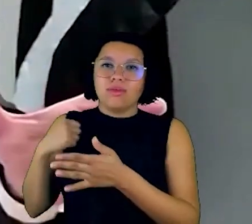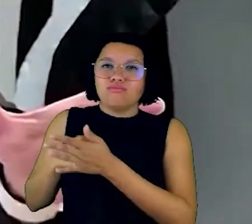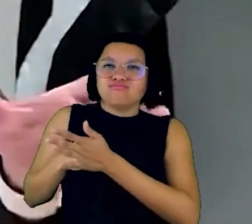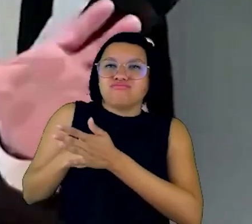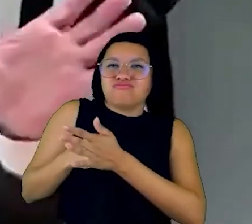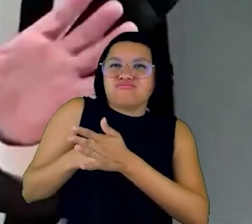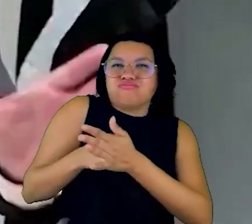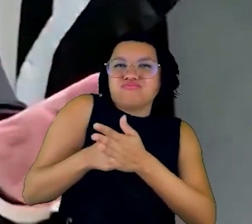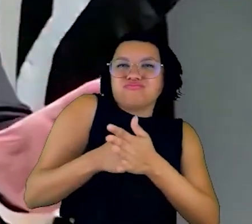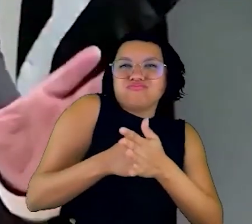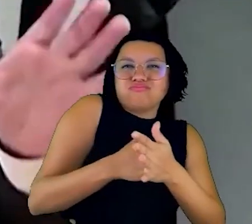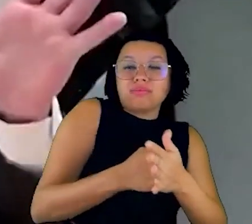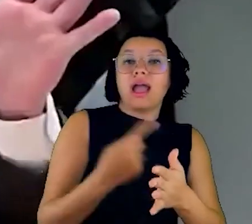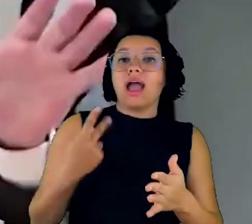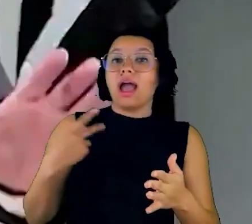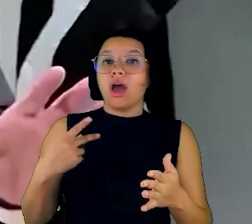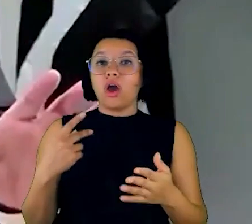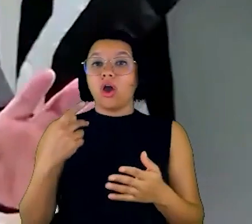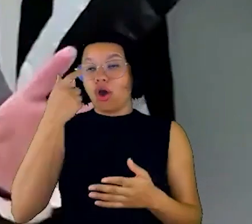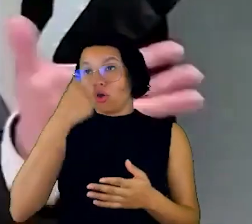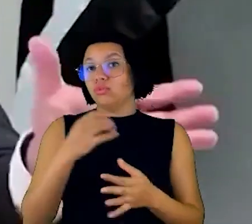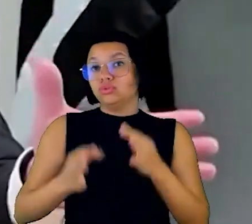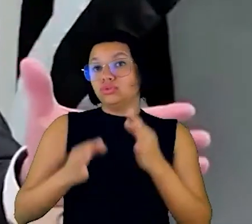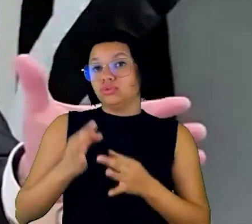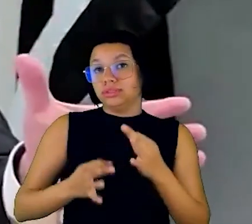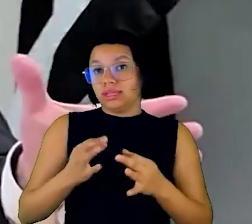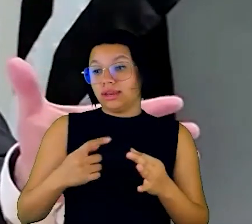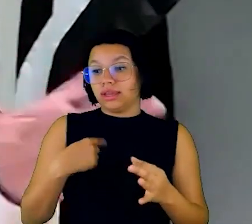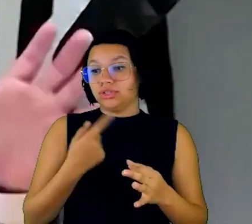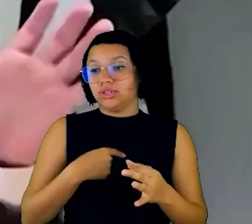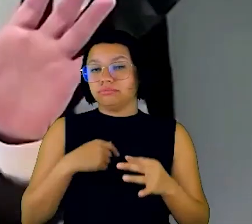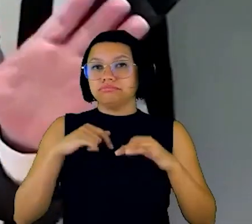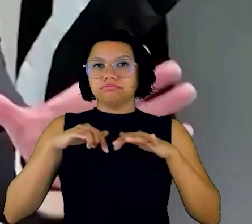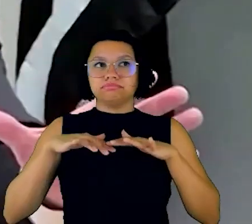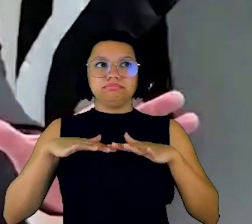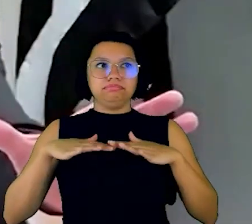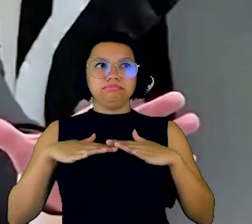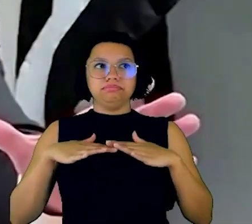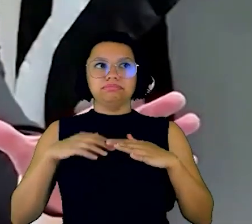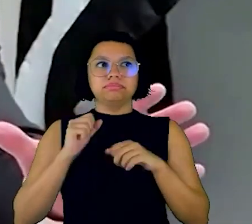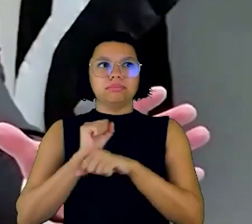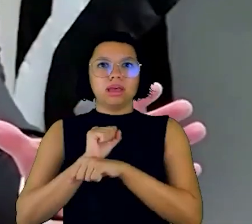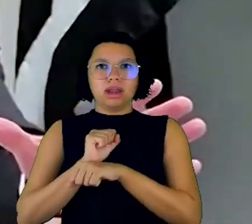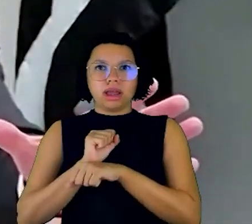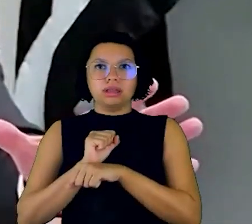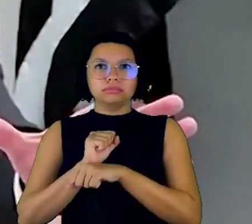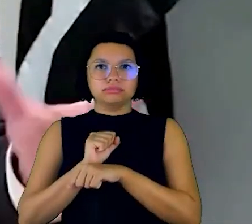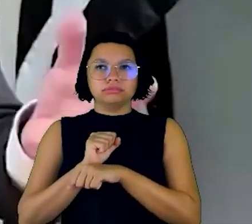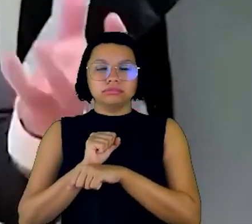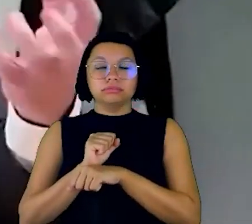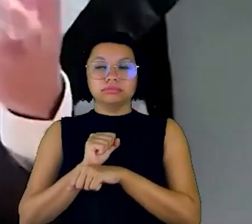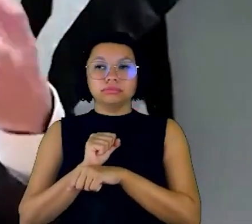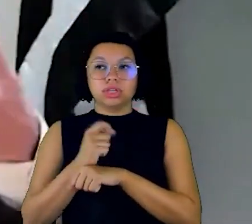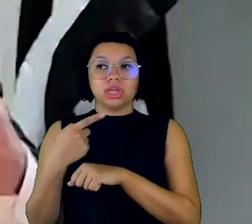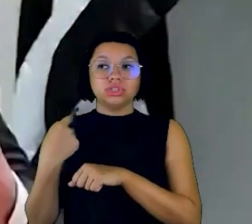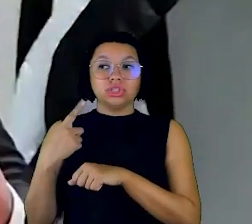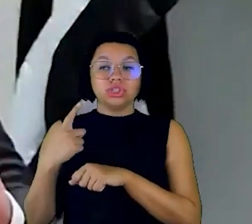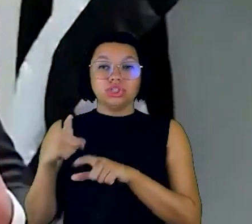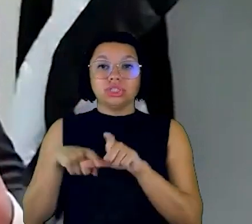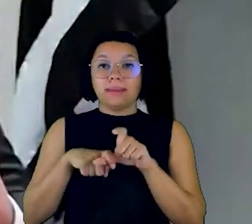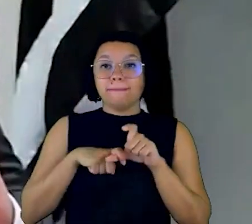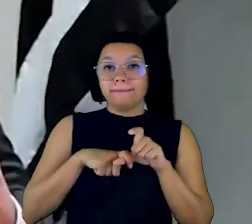a nós, como judiciário, nós somos inertes, nós somos, em princípio, passivos, nós dependemos